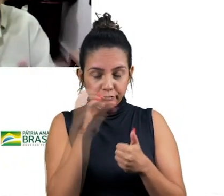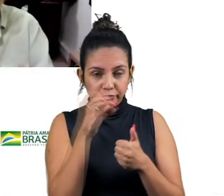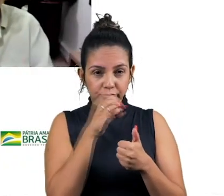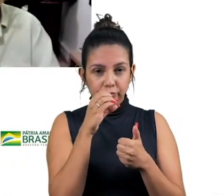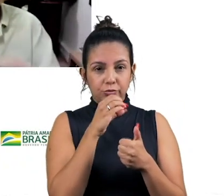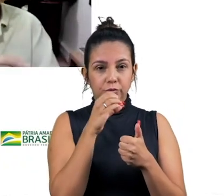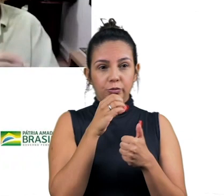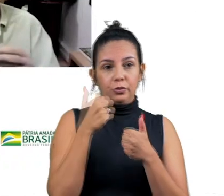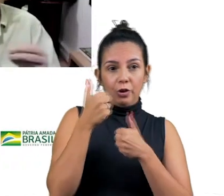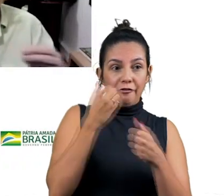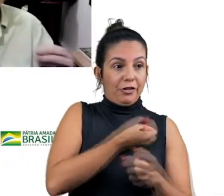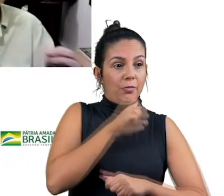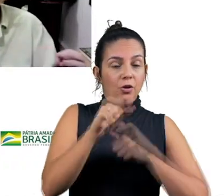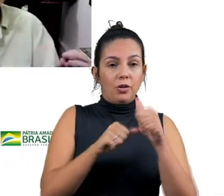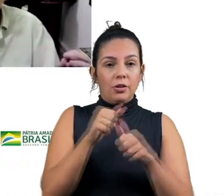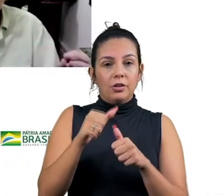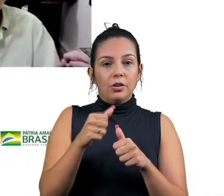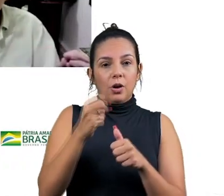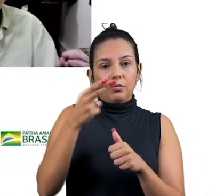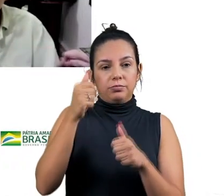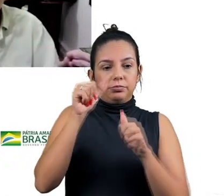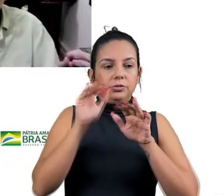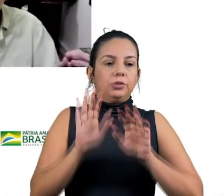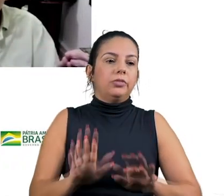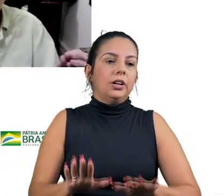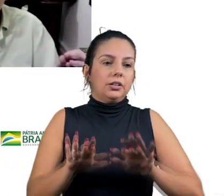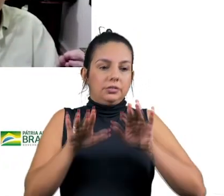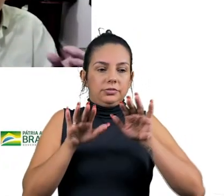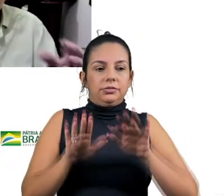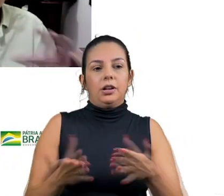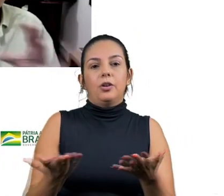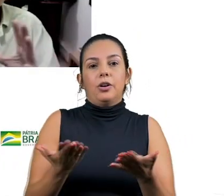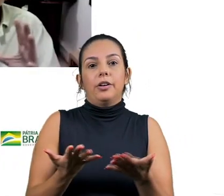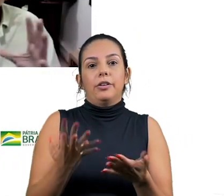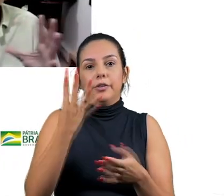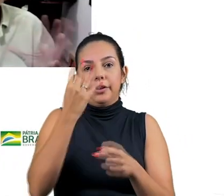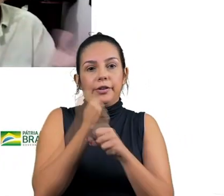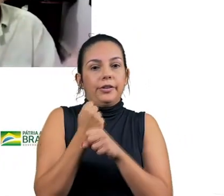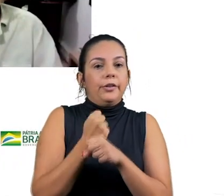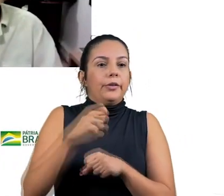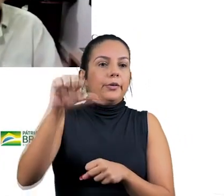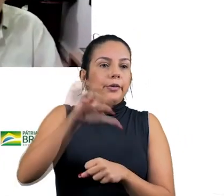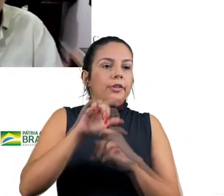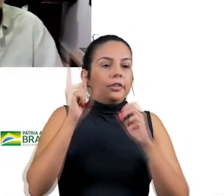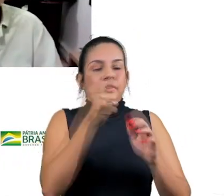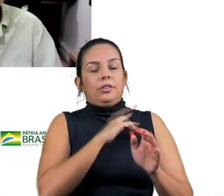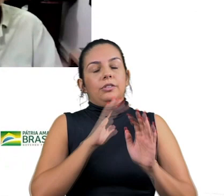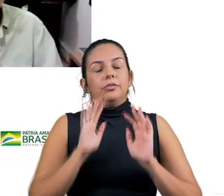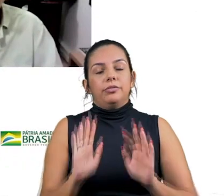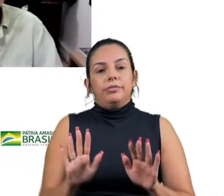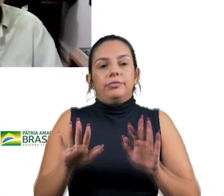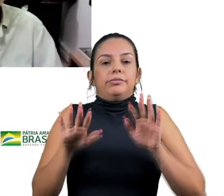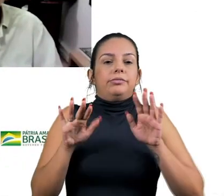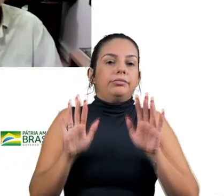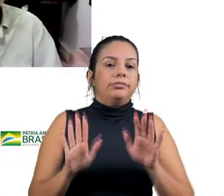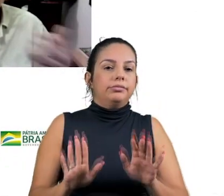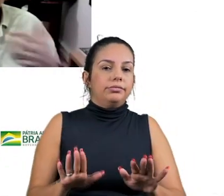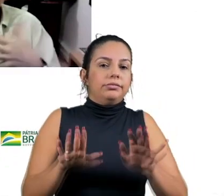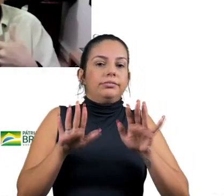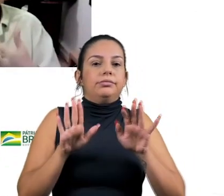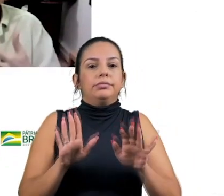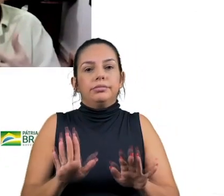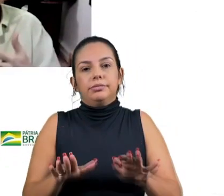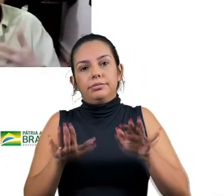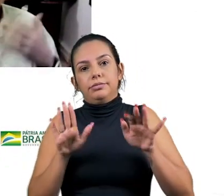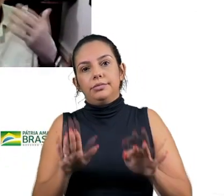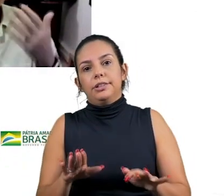nossa vida está mudando e tal, ou ela pode ser em câmera lenta, como está hoje. Depende da dinâmica dos tempos, né? Cruzando. Claro, depende. Exatamente.